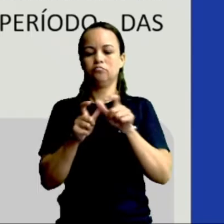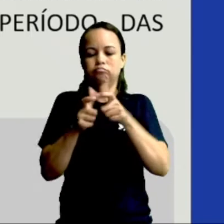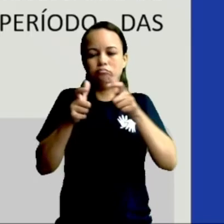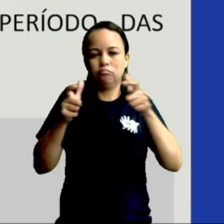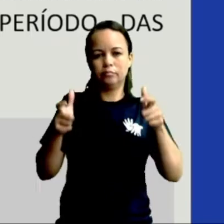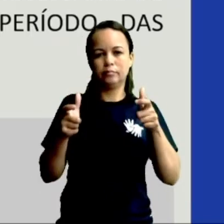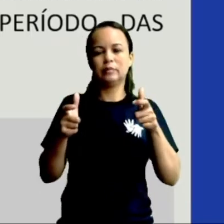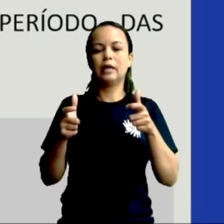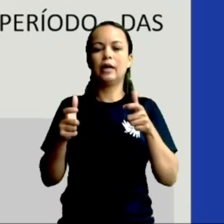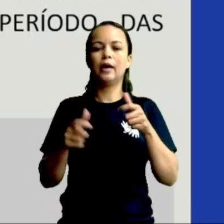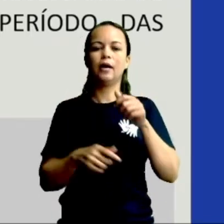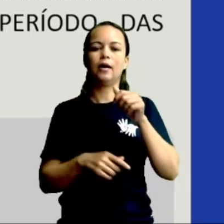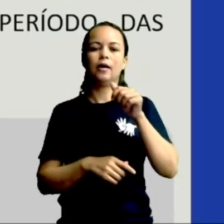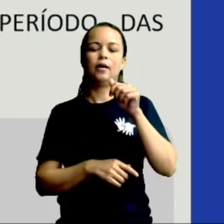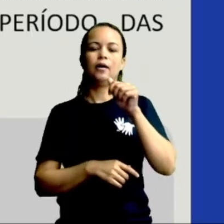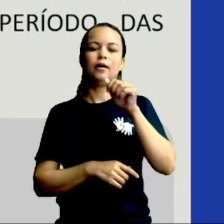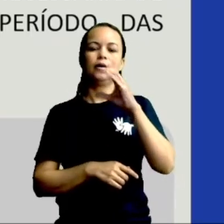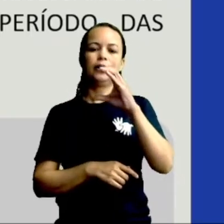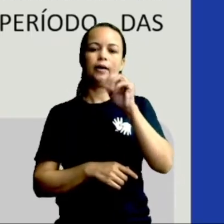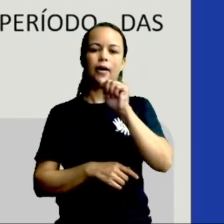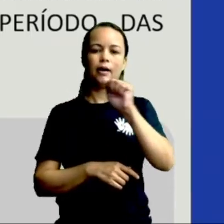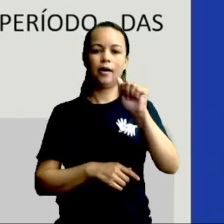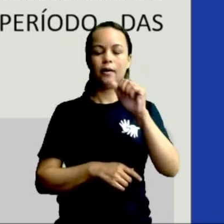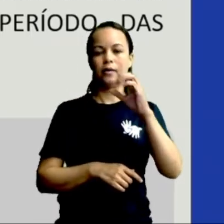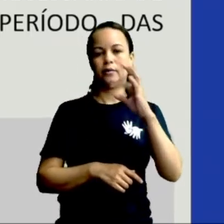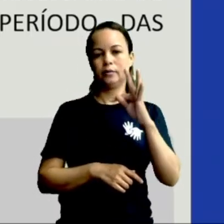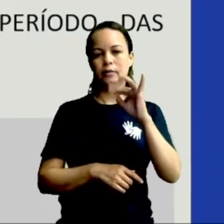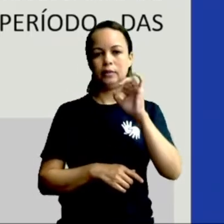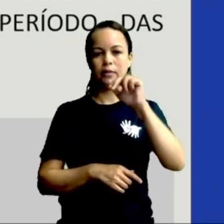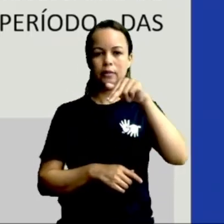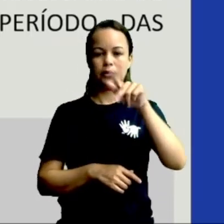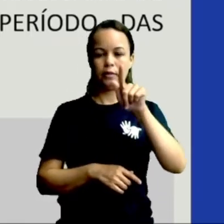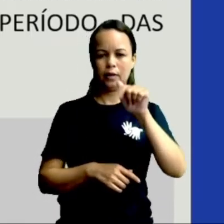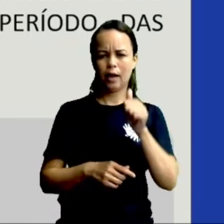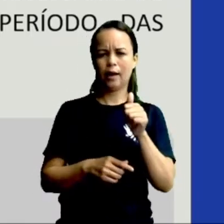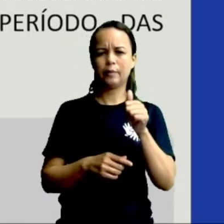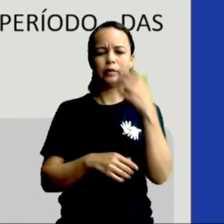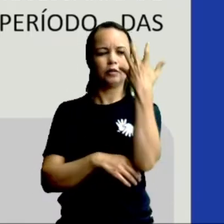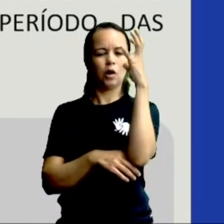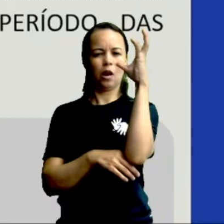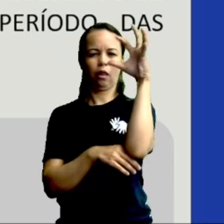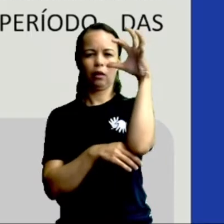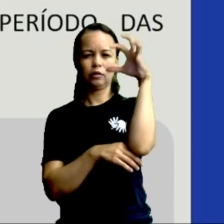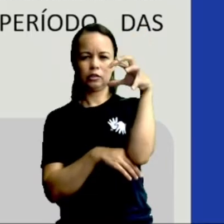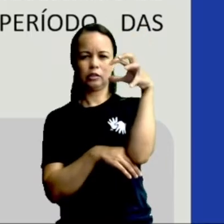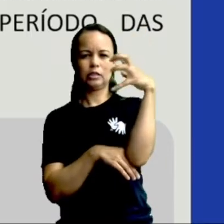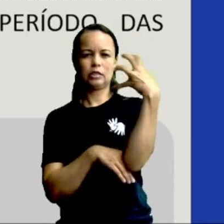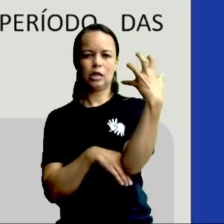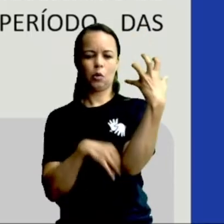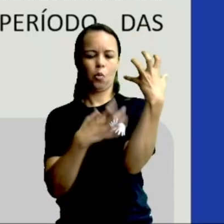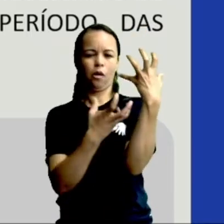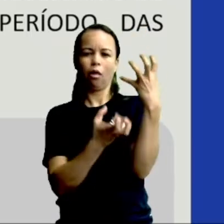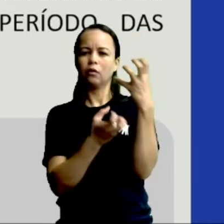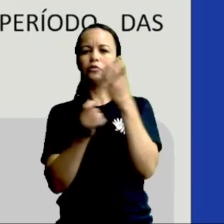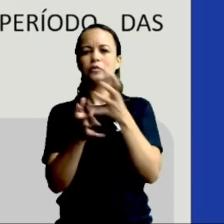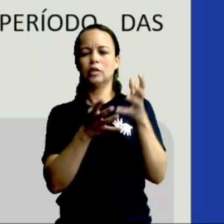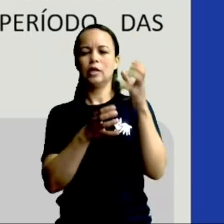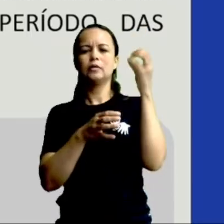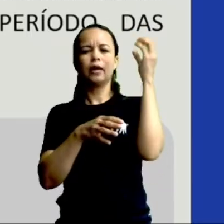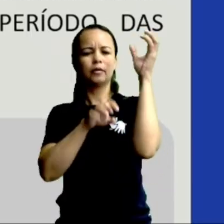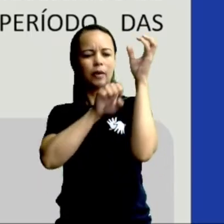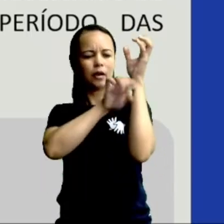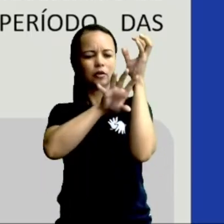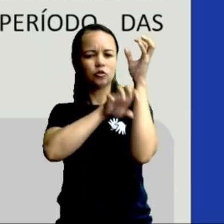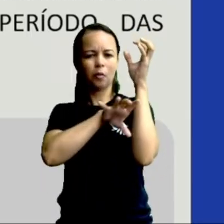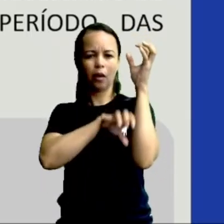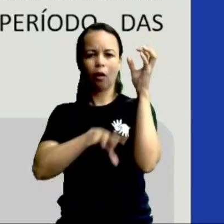a caatinga, caracterizada por árvores baixas e galhos secos retorcidos e espinhosos, né? E aí